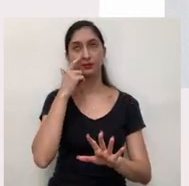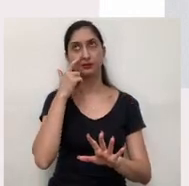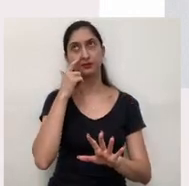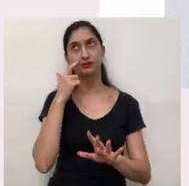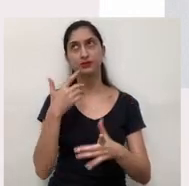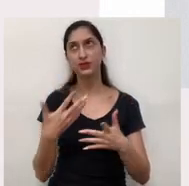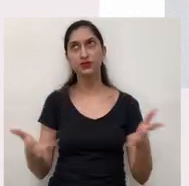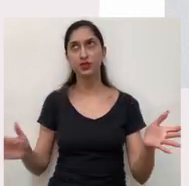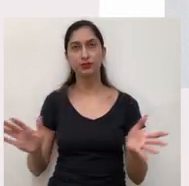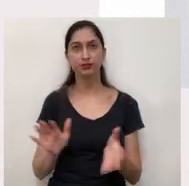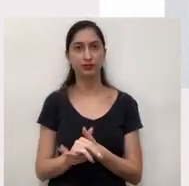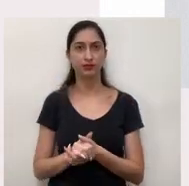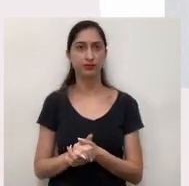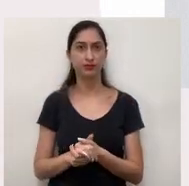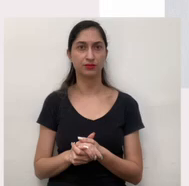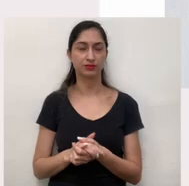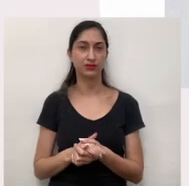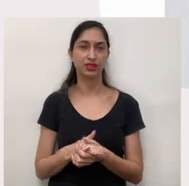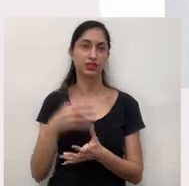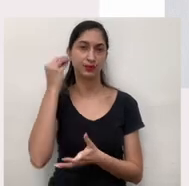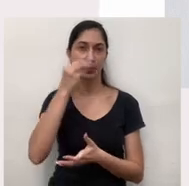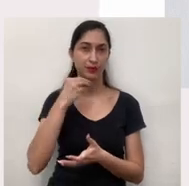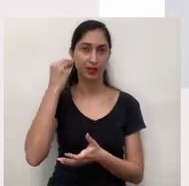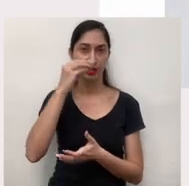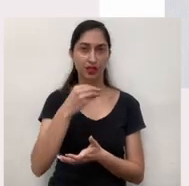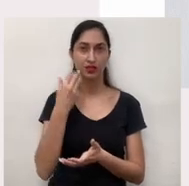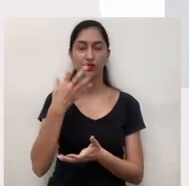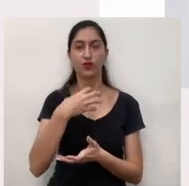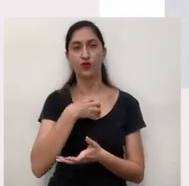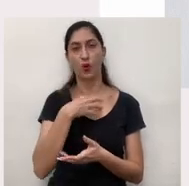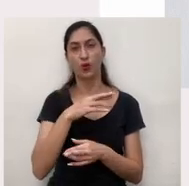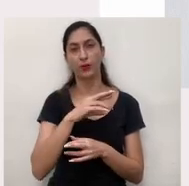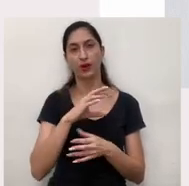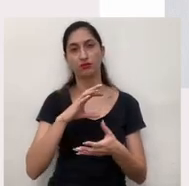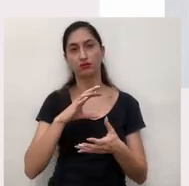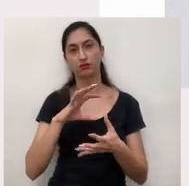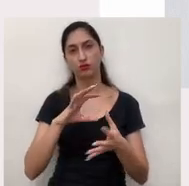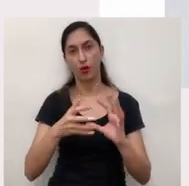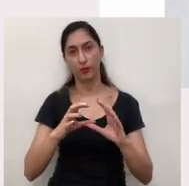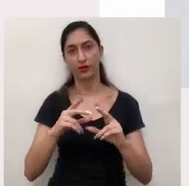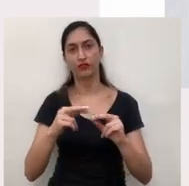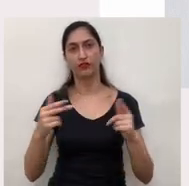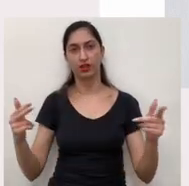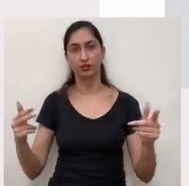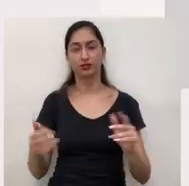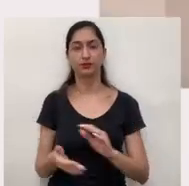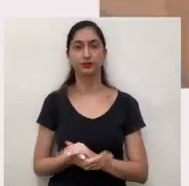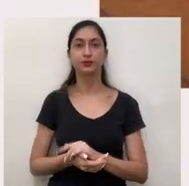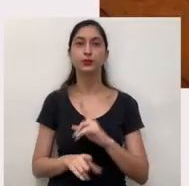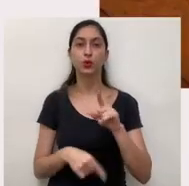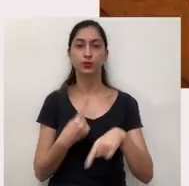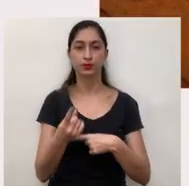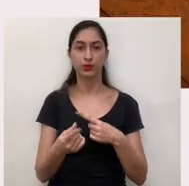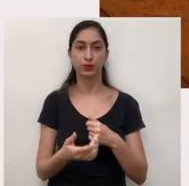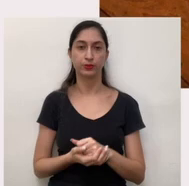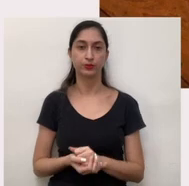enfim, essa experimentação com as formas, né? Pode passar.